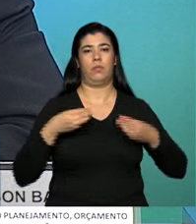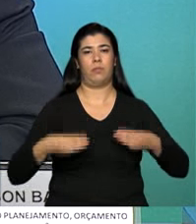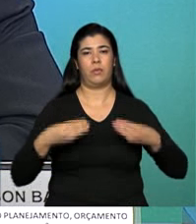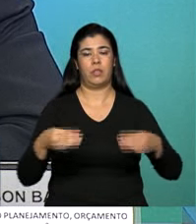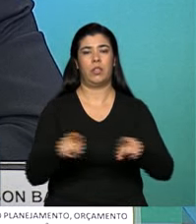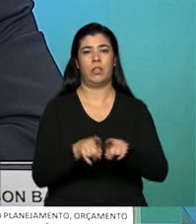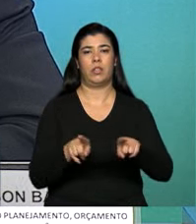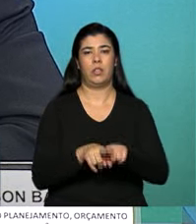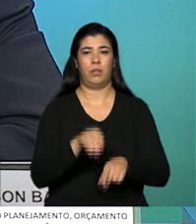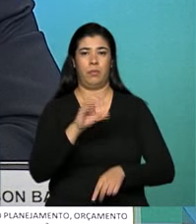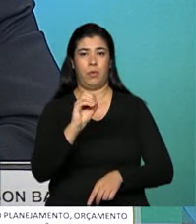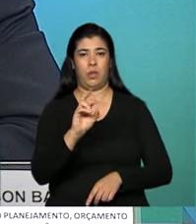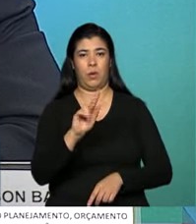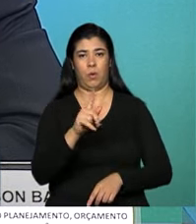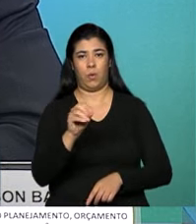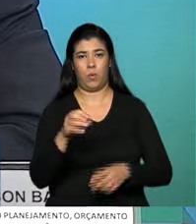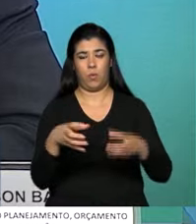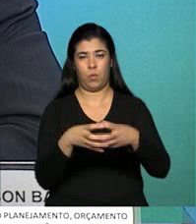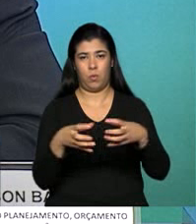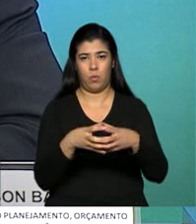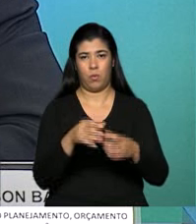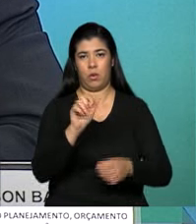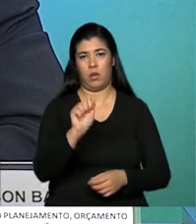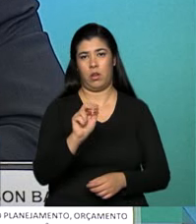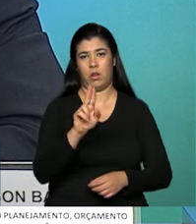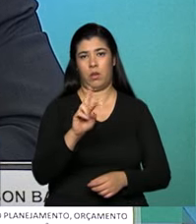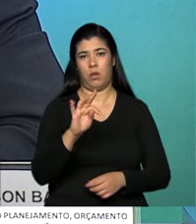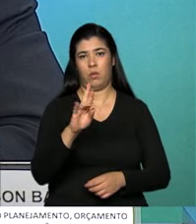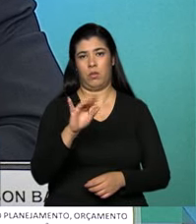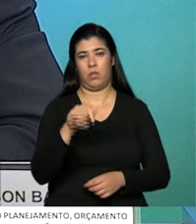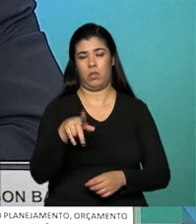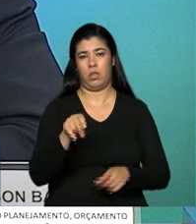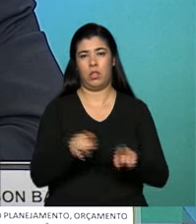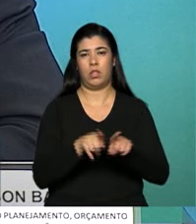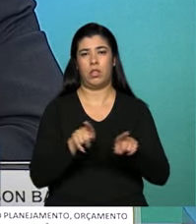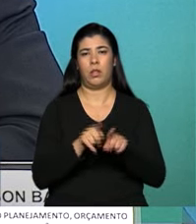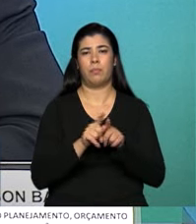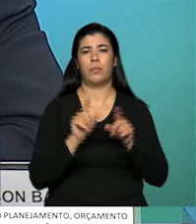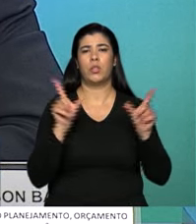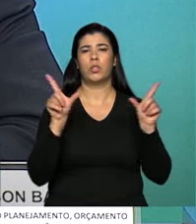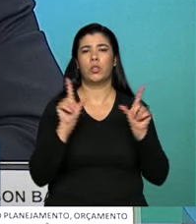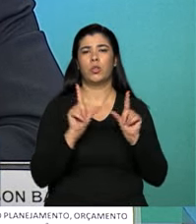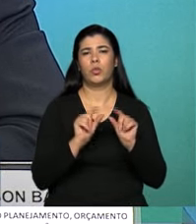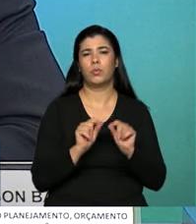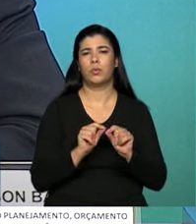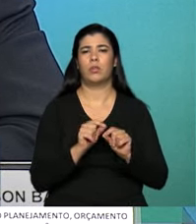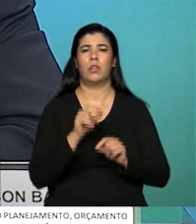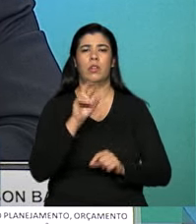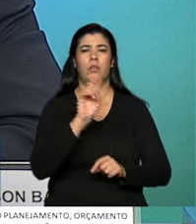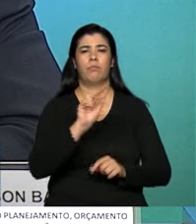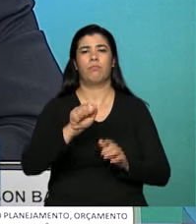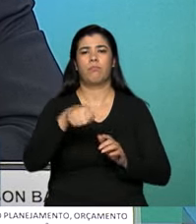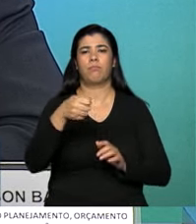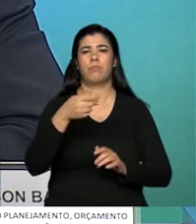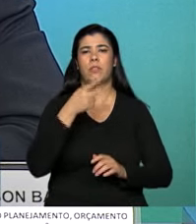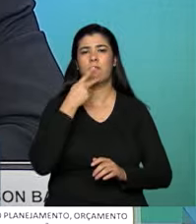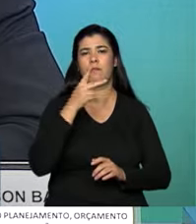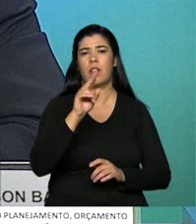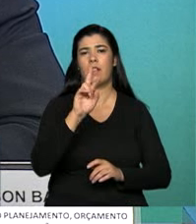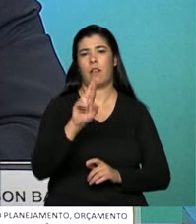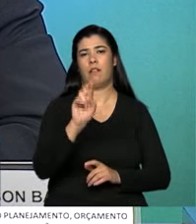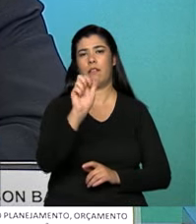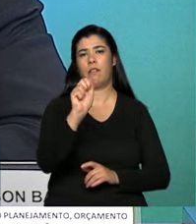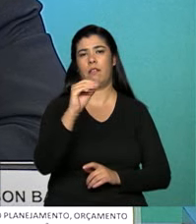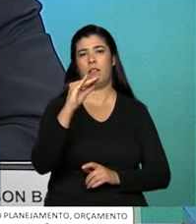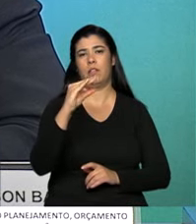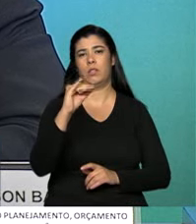órgãos e autarquias existentes uma racionalização da máquina pública o que que isso significa na prática por exemplo uma redução